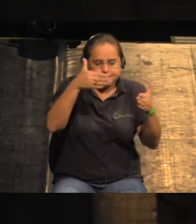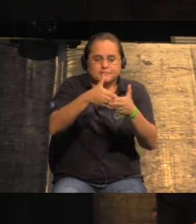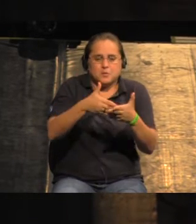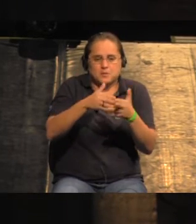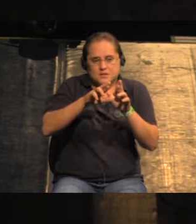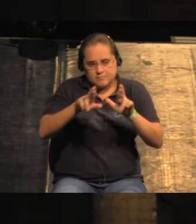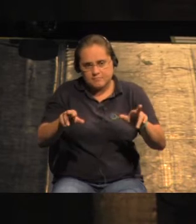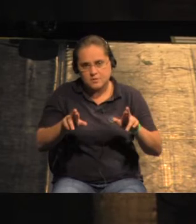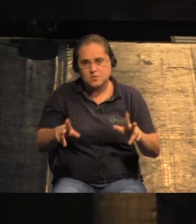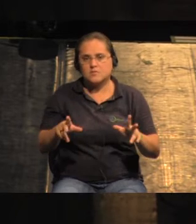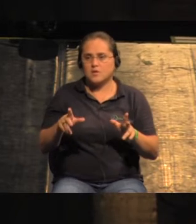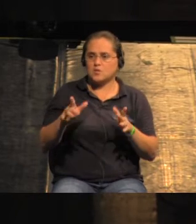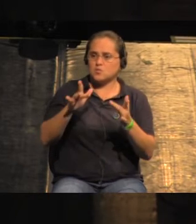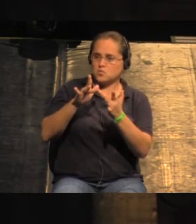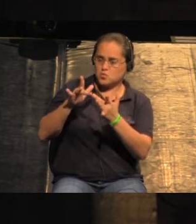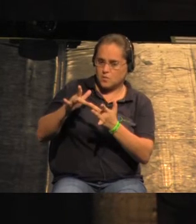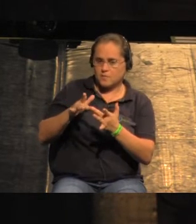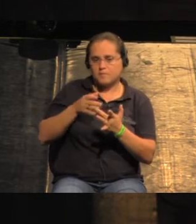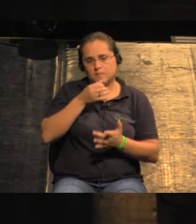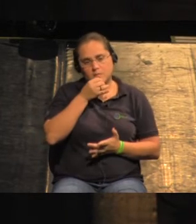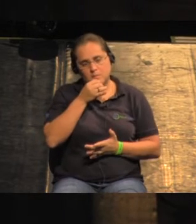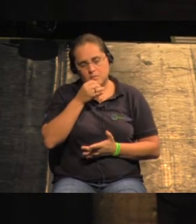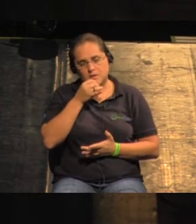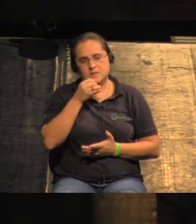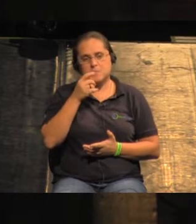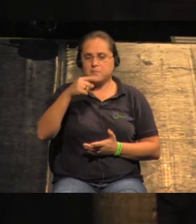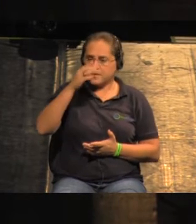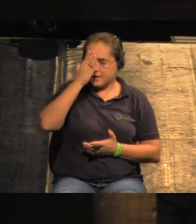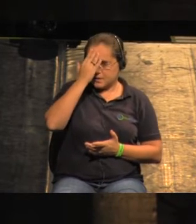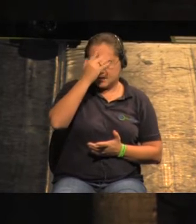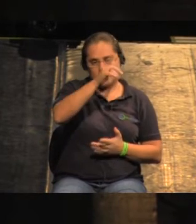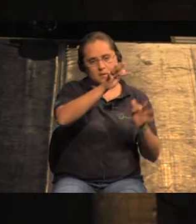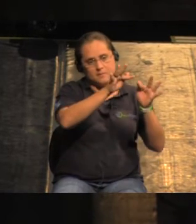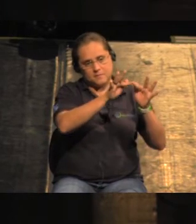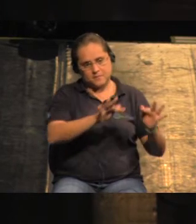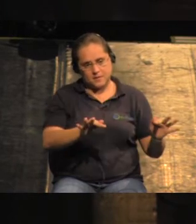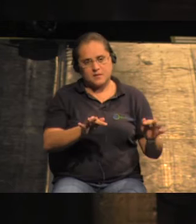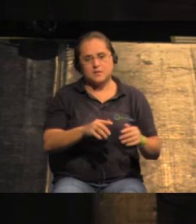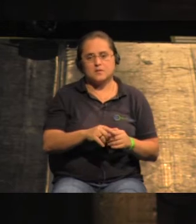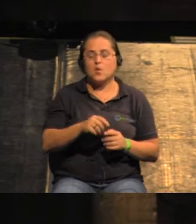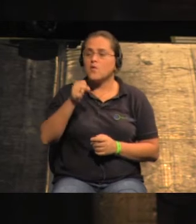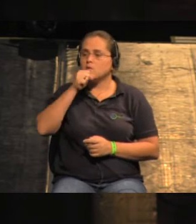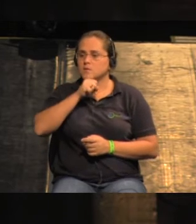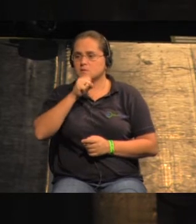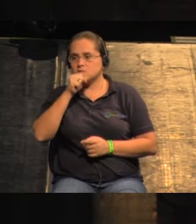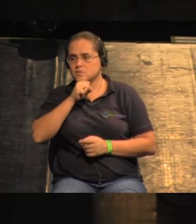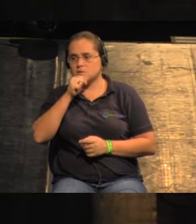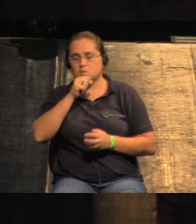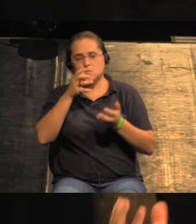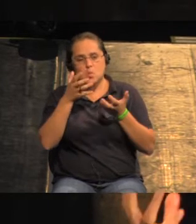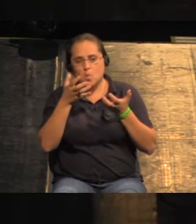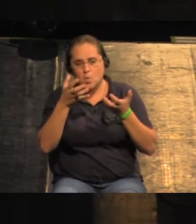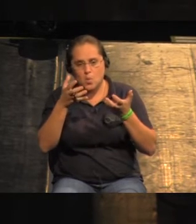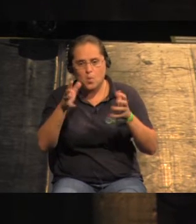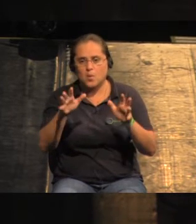extrapolar os limites do possível em relação a diferentes tipos de convívio. Por exemplo, a gente sabe que em Paris,